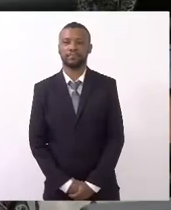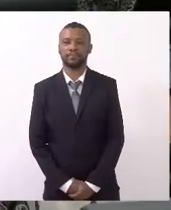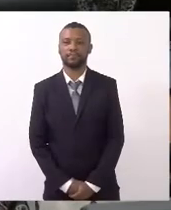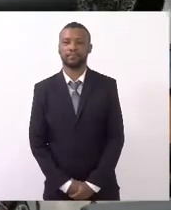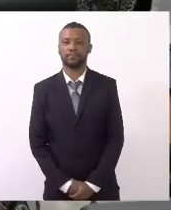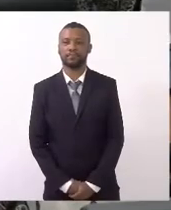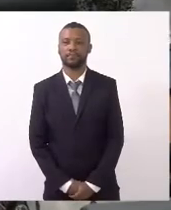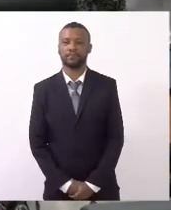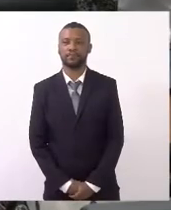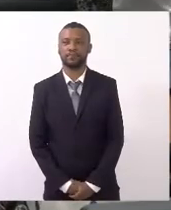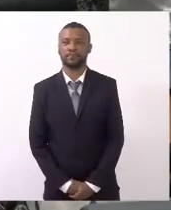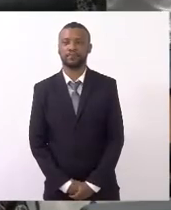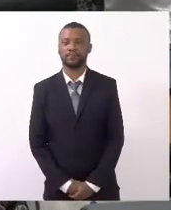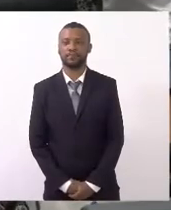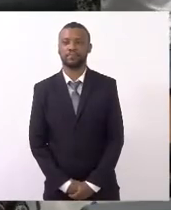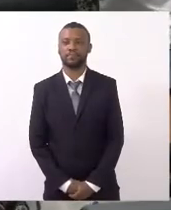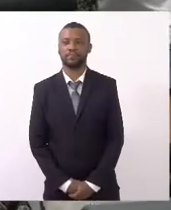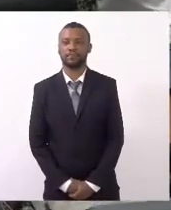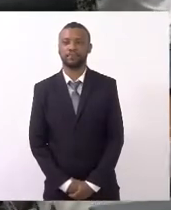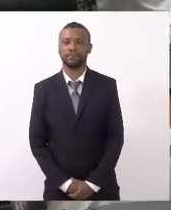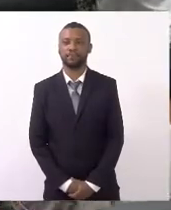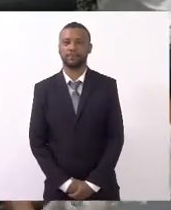E aí